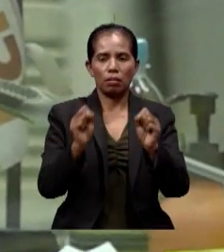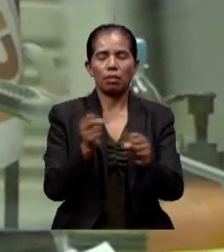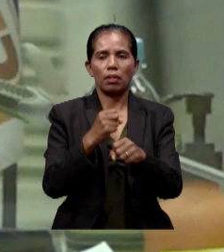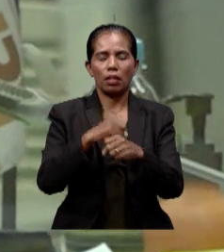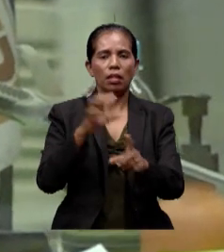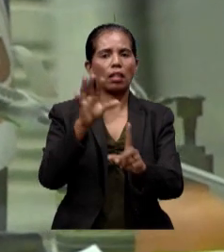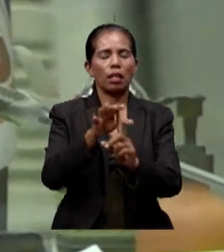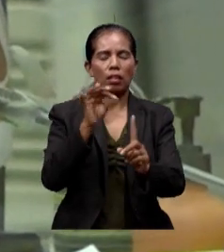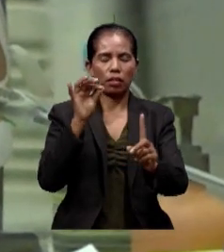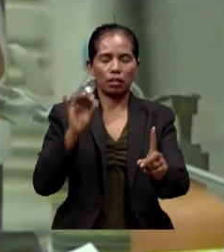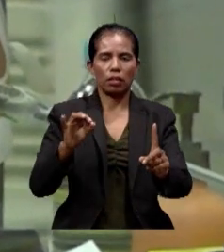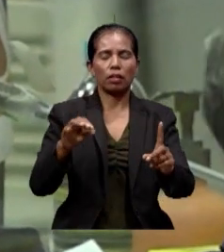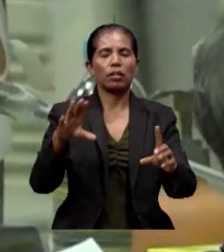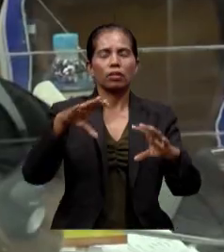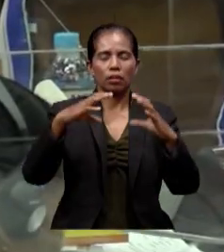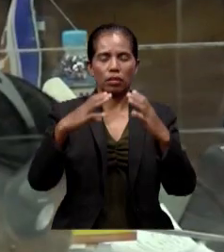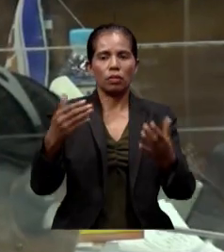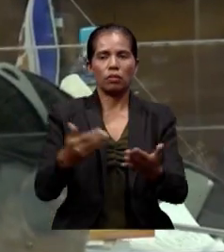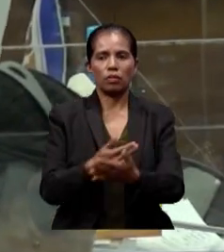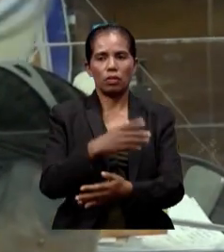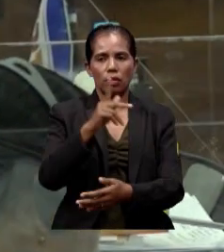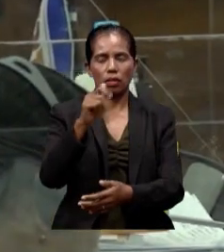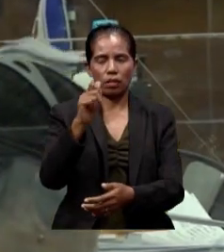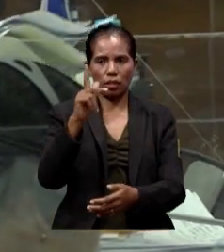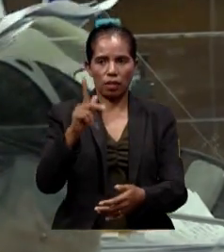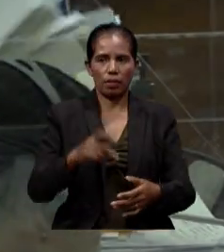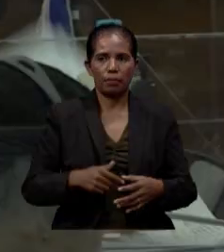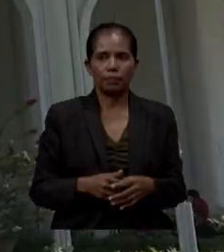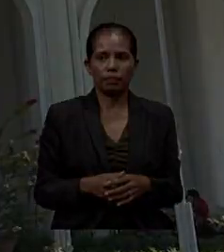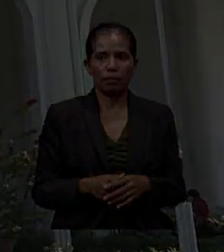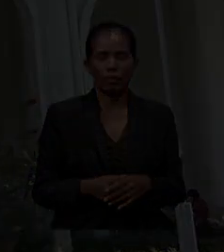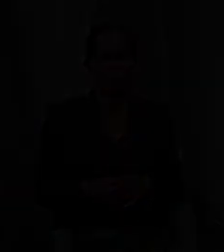eleição ba comissário Fon CAC. Emerenciana Martins, Tito Silva, GMN.